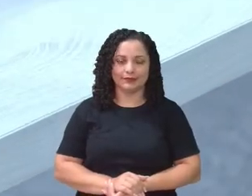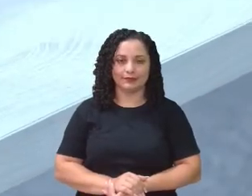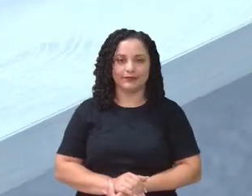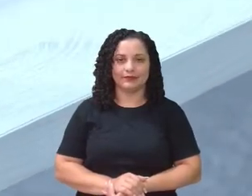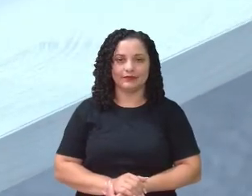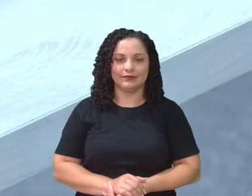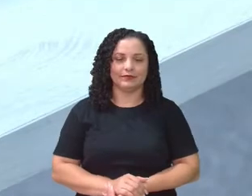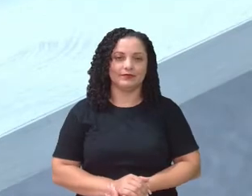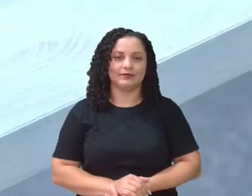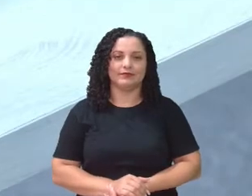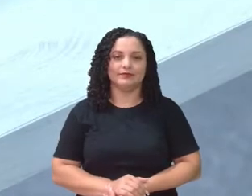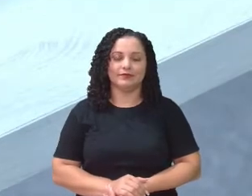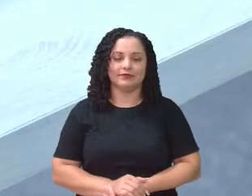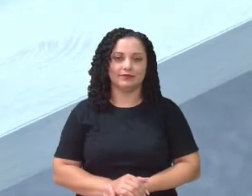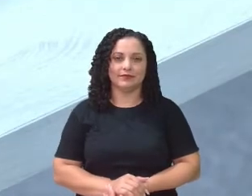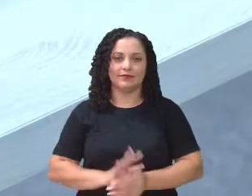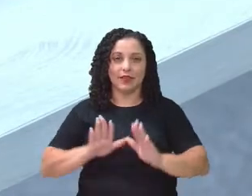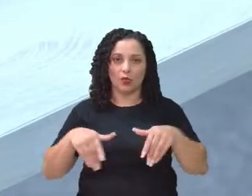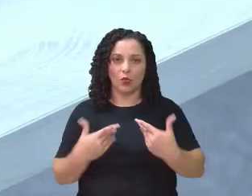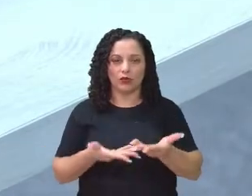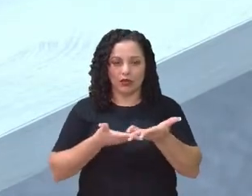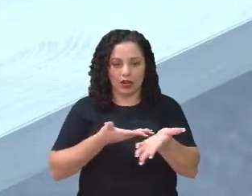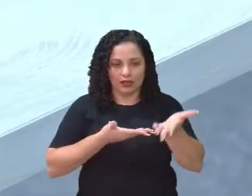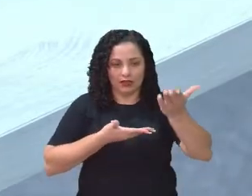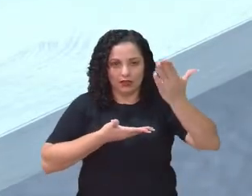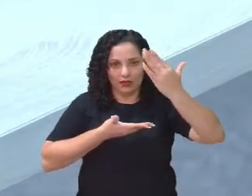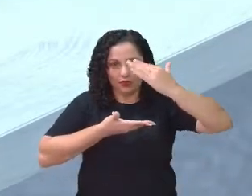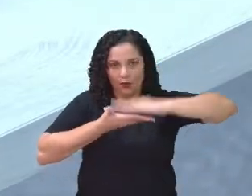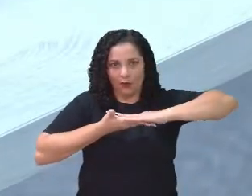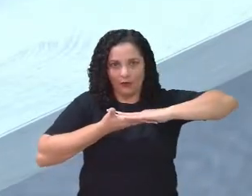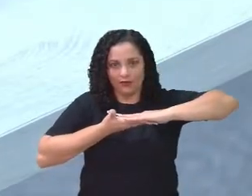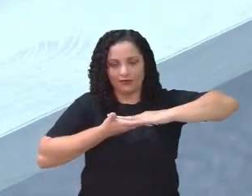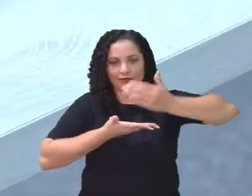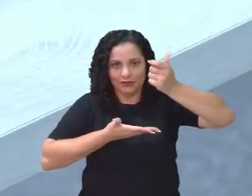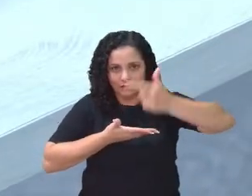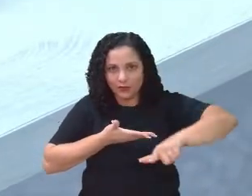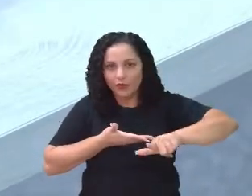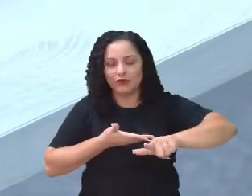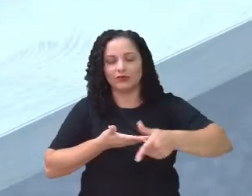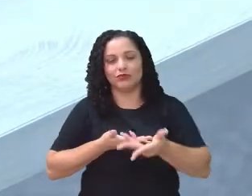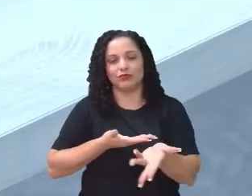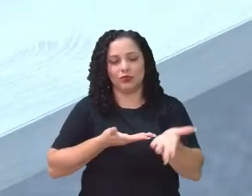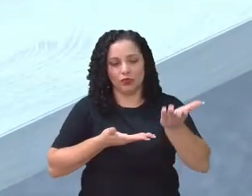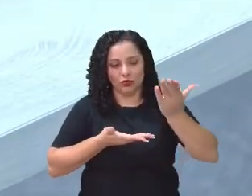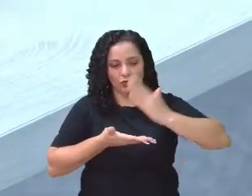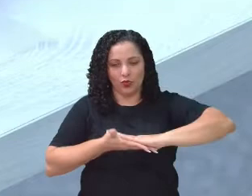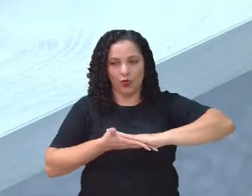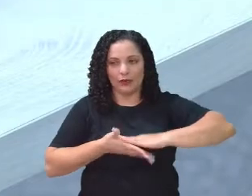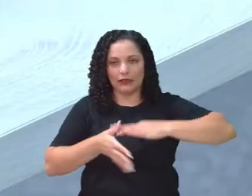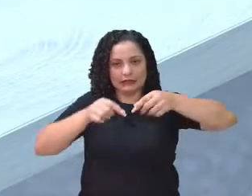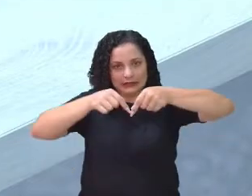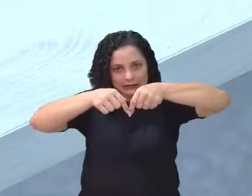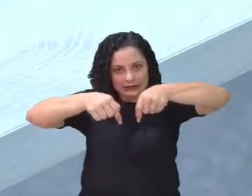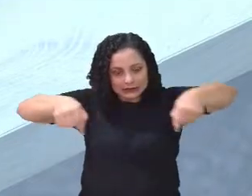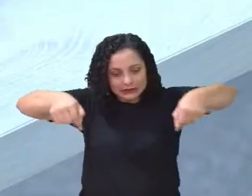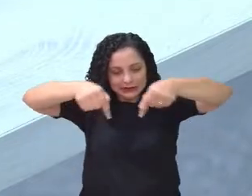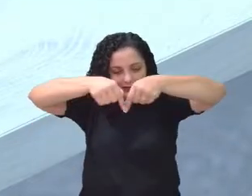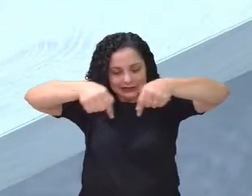certo? Então, quando eu divido ela aqui ao meio, vou retirar esse pedacinho aqui